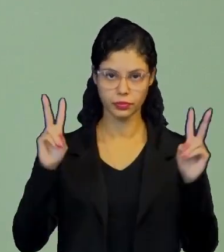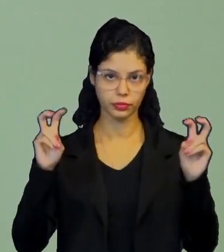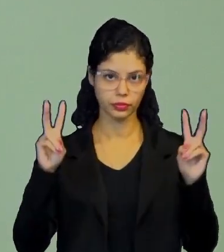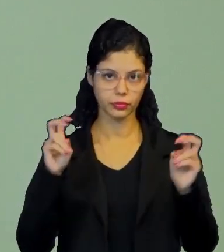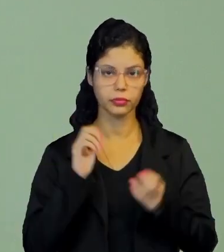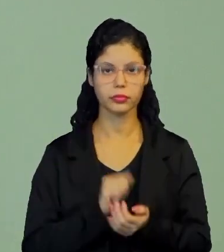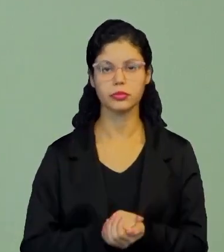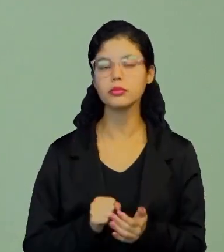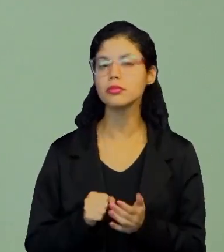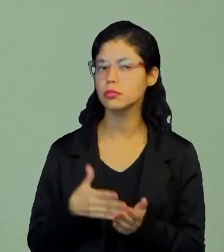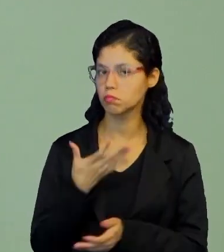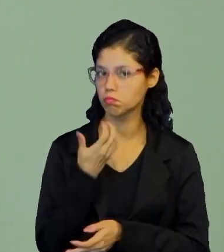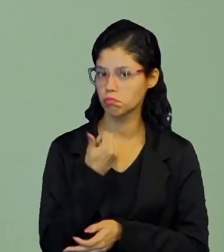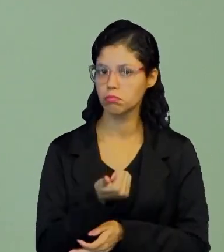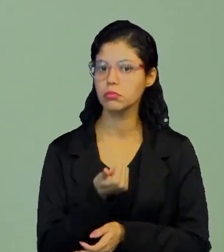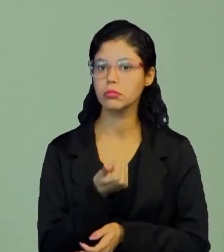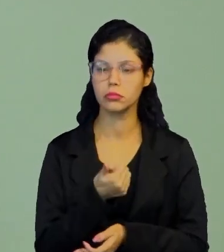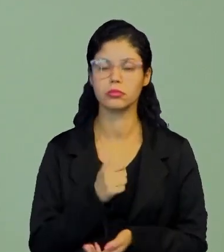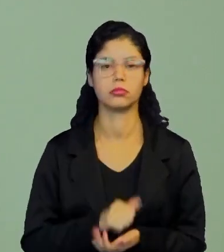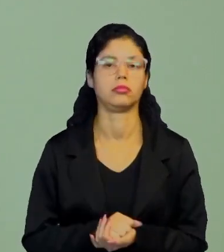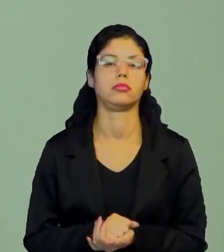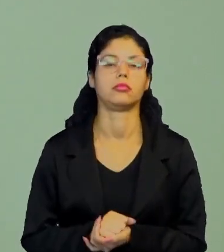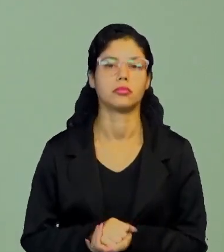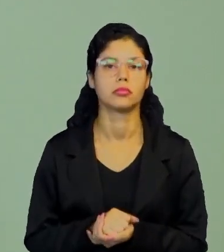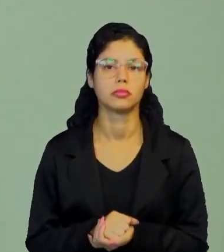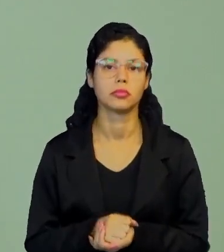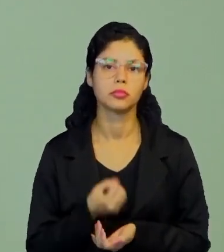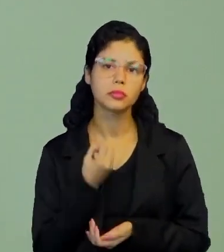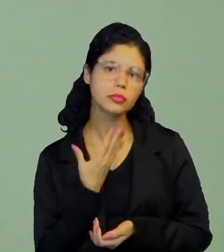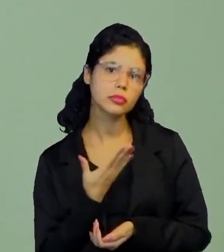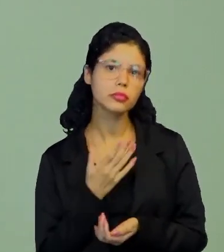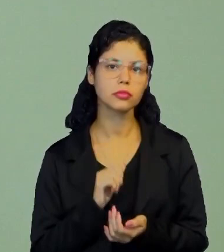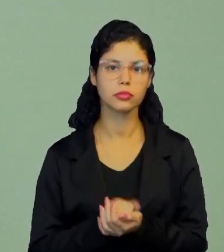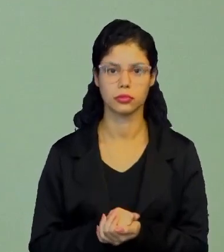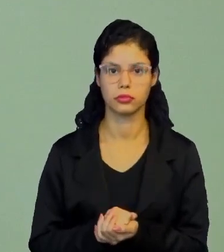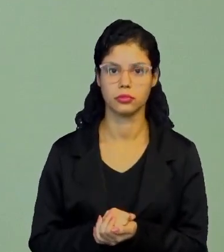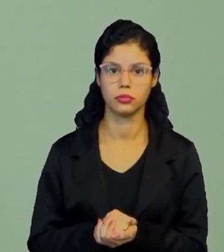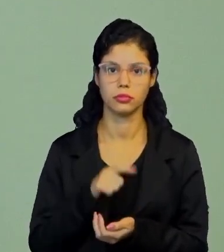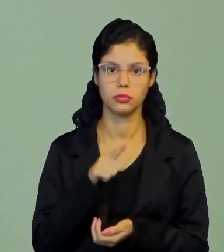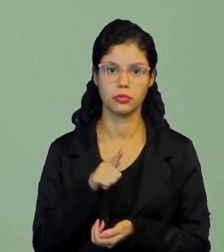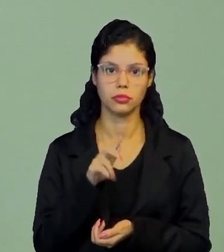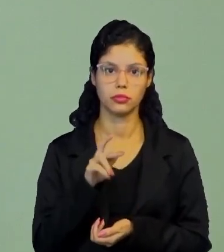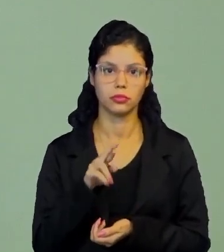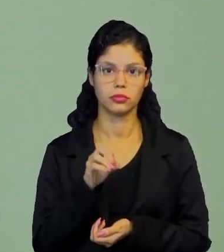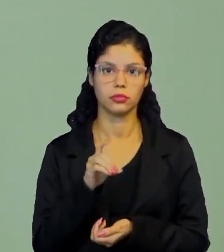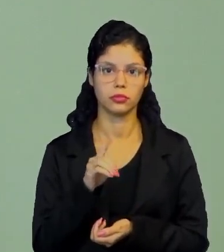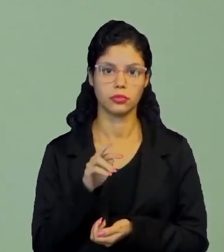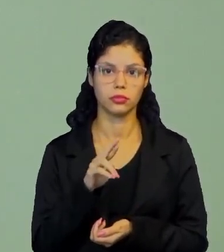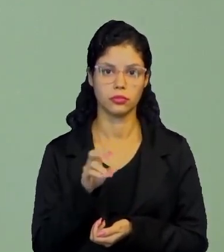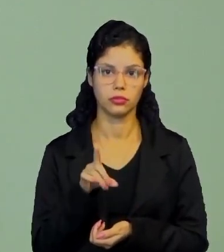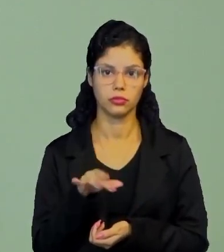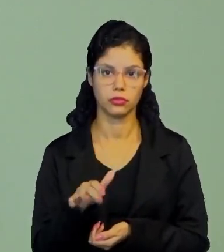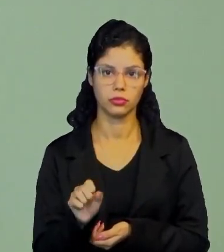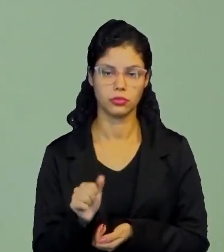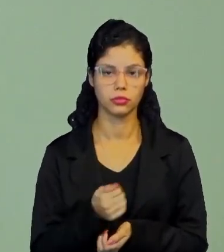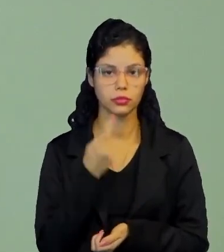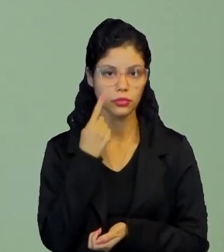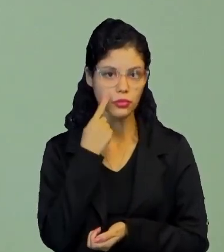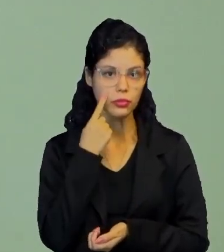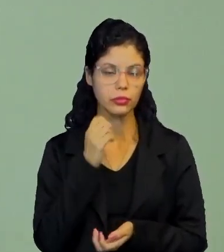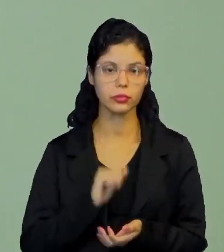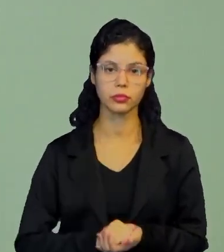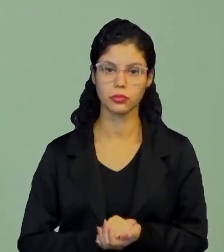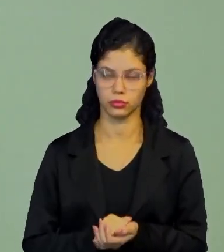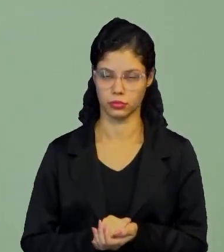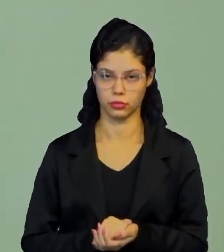de um tema muito bom tá ele é agradável nós vamos falar de grandezas tudo bem Então olha